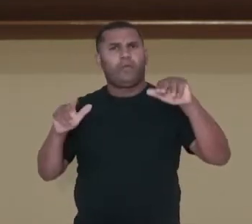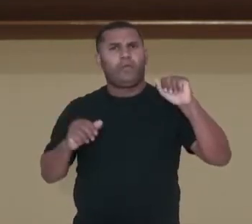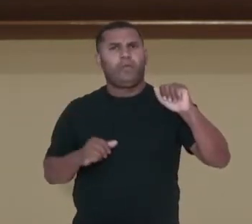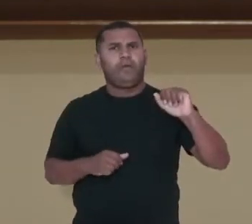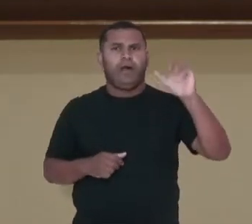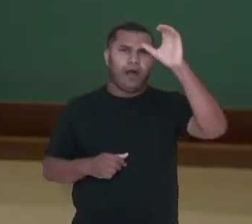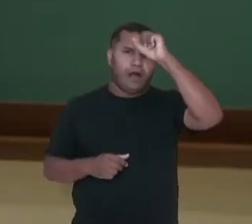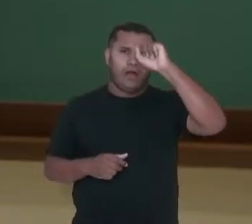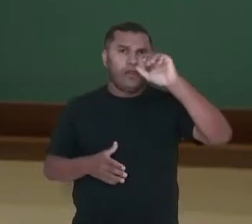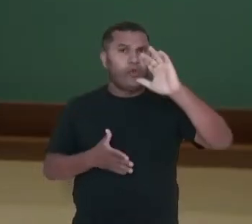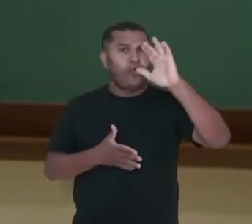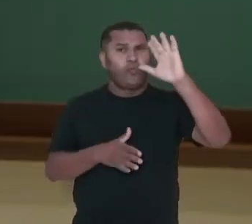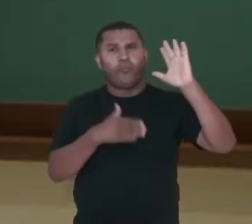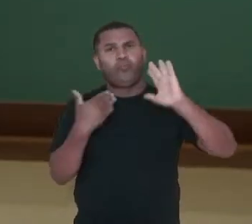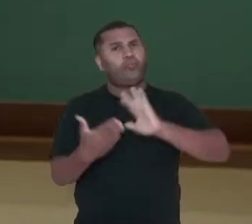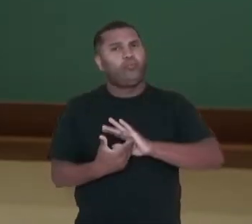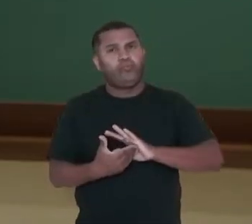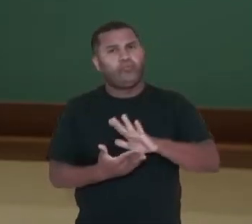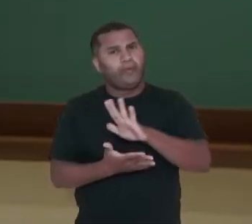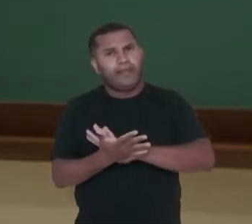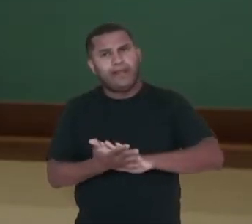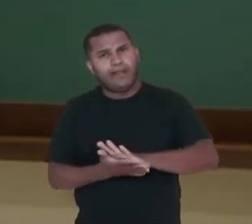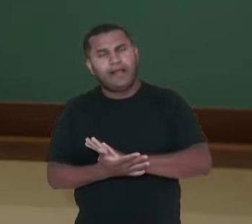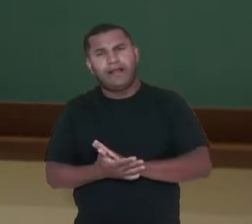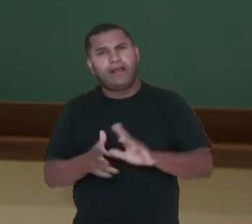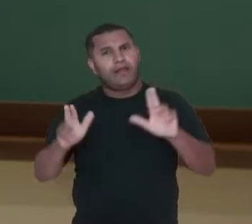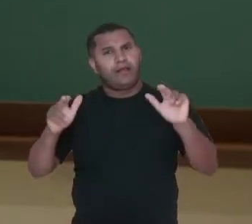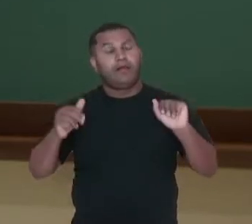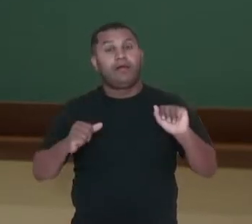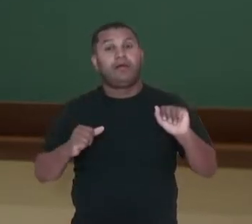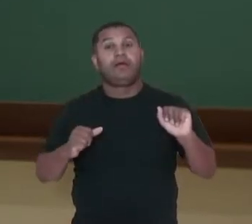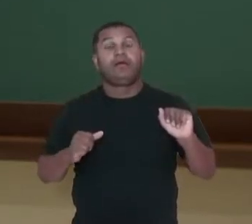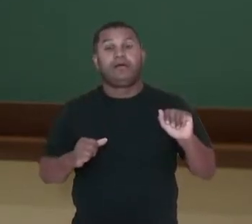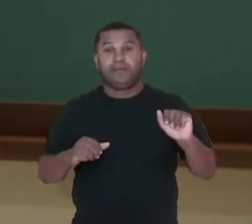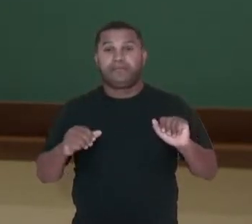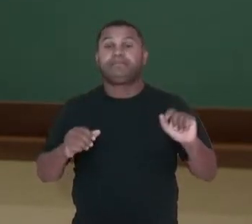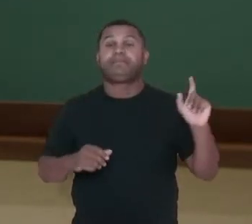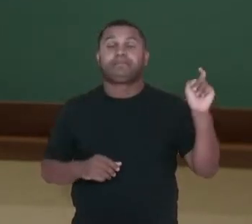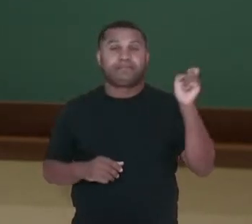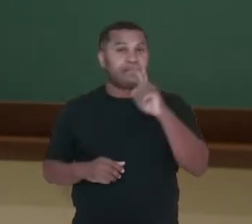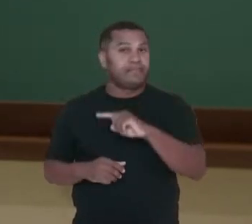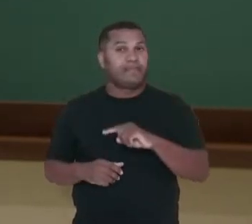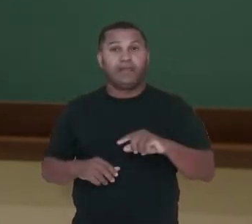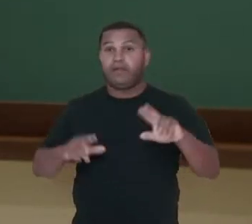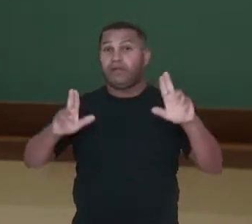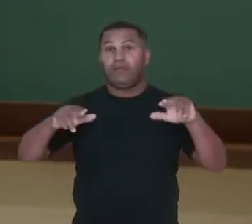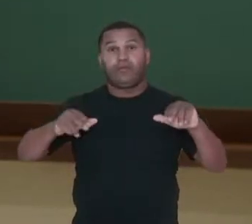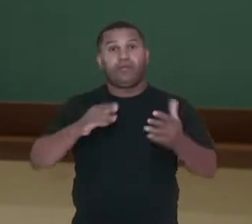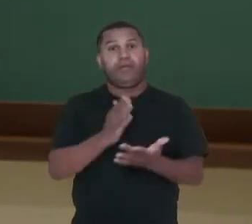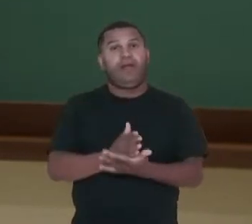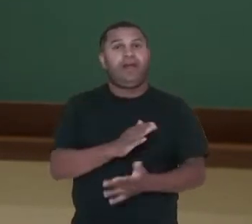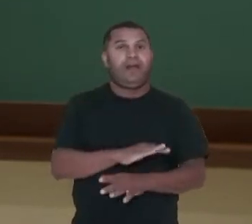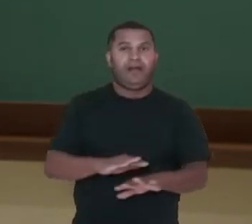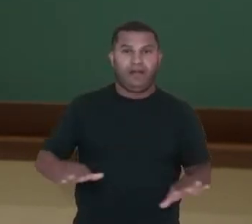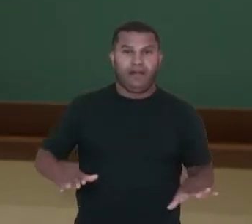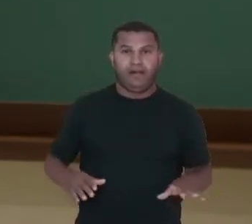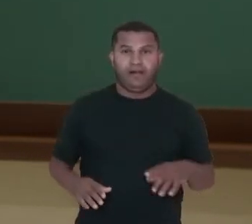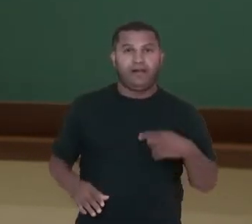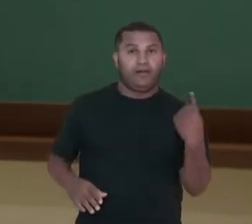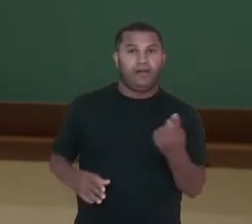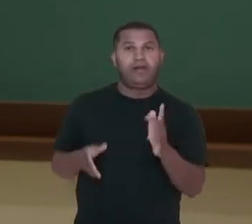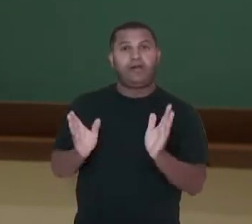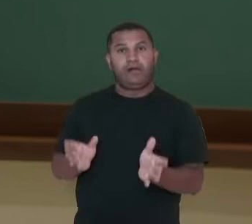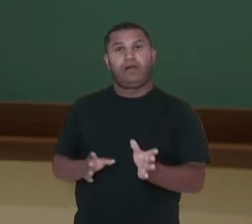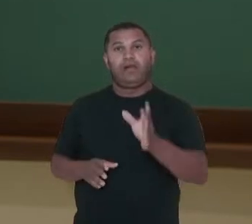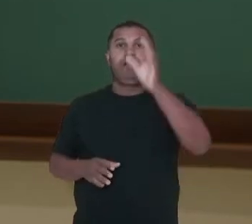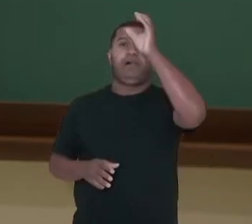assunto? É muito difícil, você não acha? Né? Porque não se encerra ali, naquilo que nós já aprendemos e pronto,